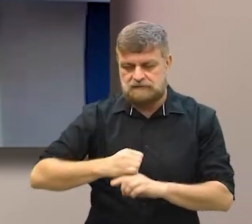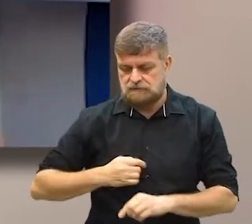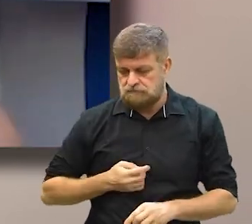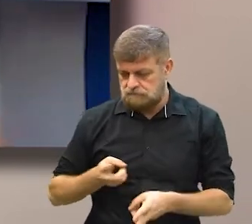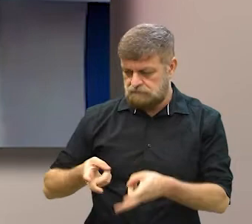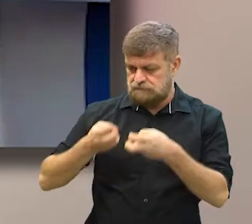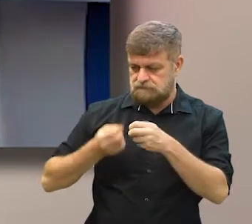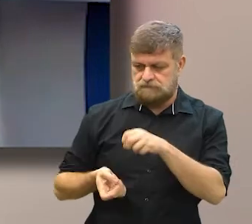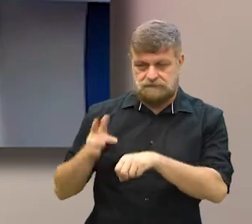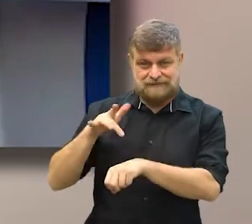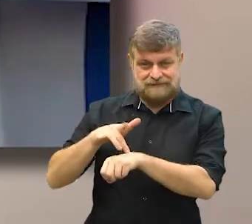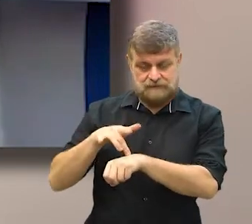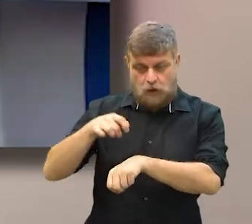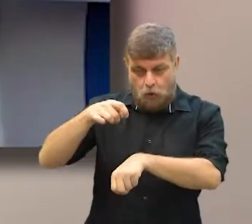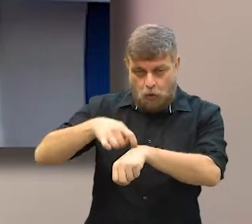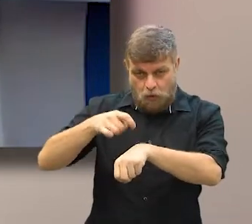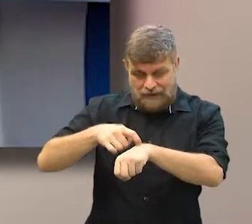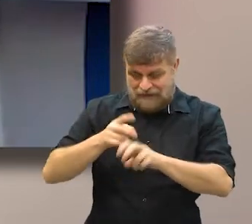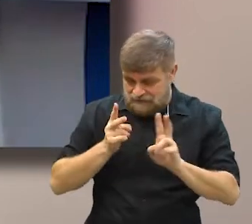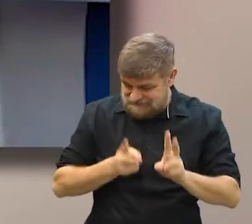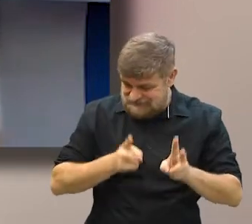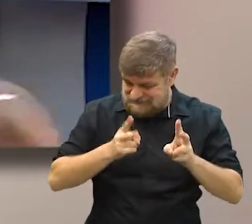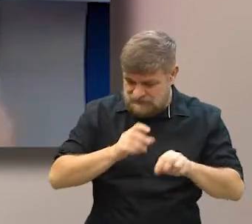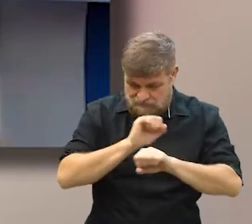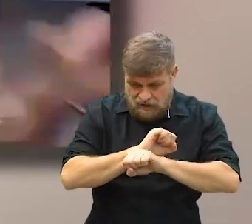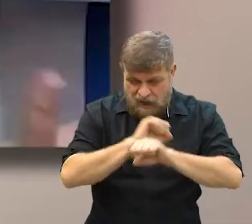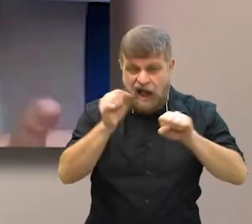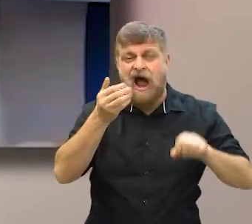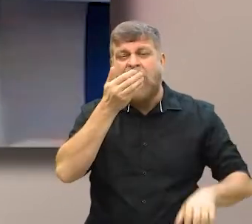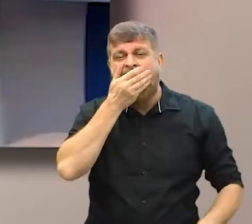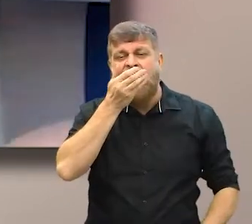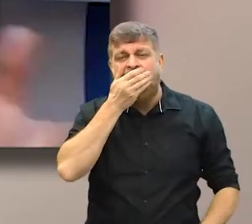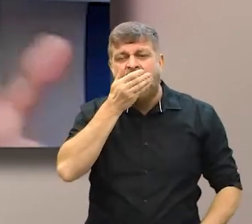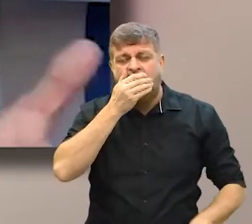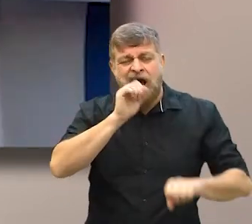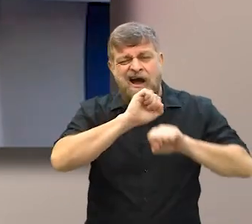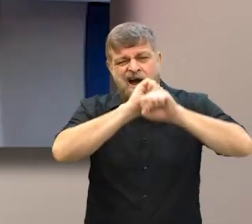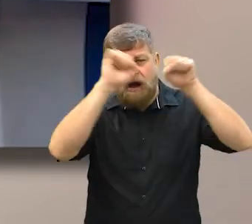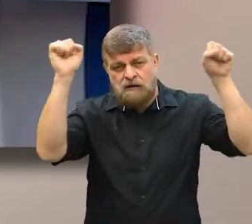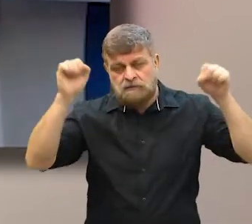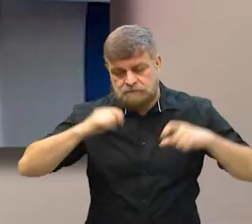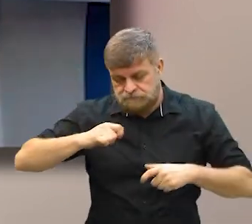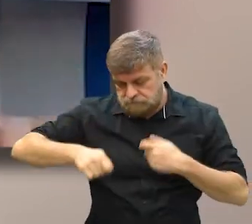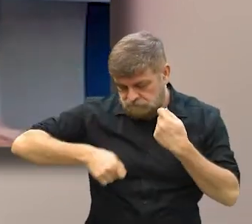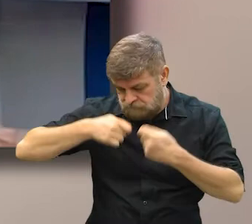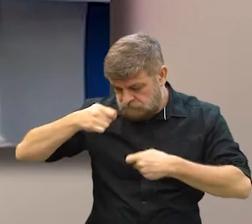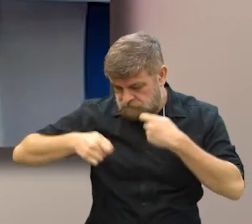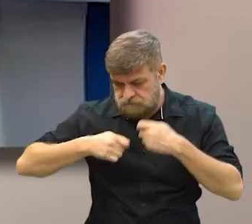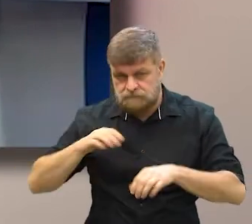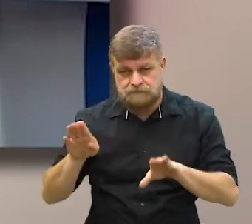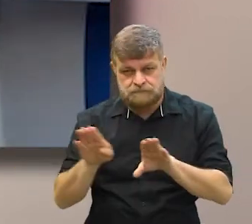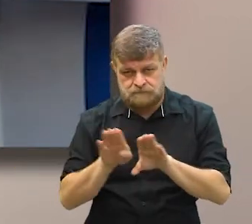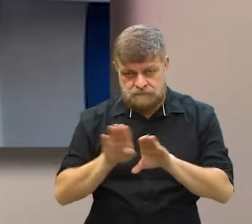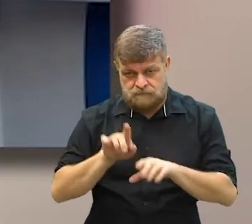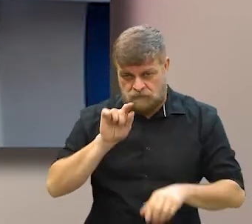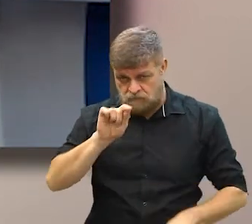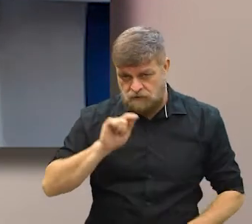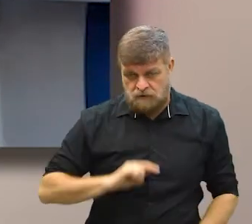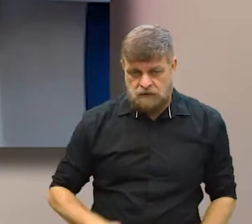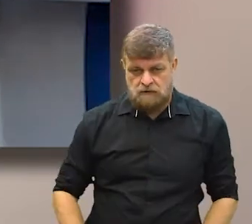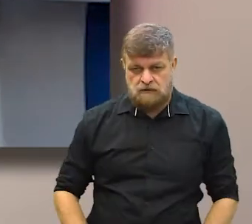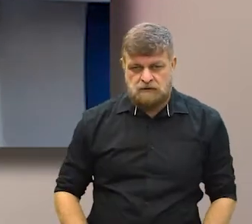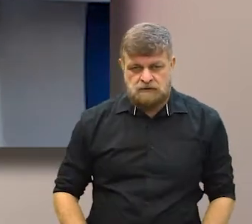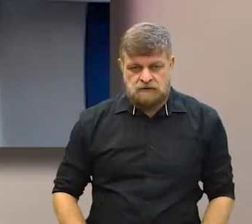chama, é super importante. Cuidar da alimentação e do que você